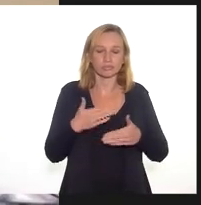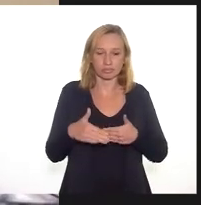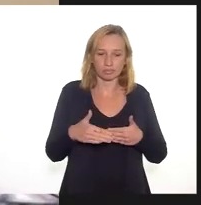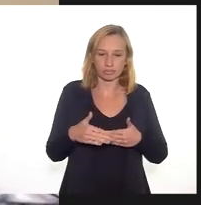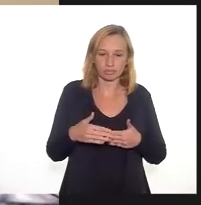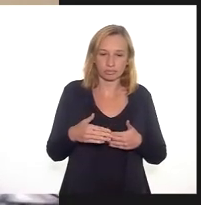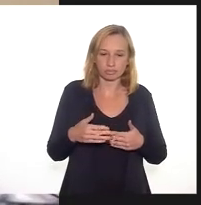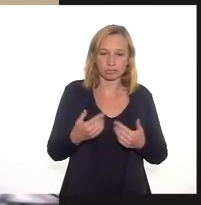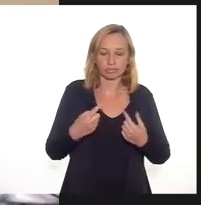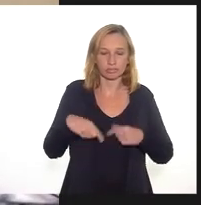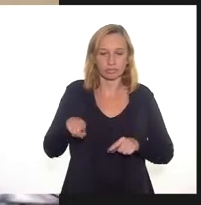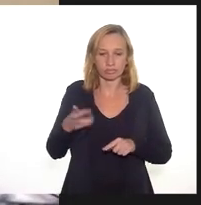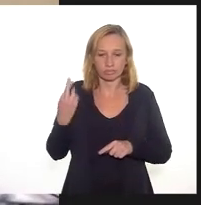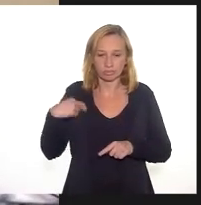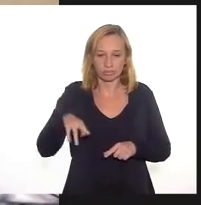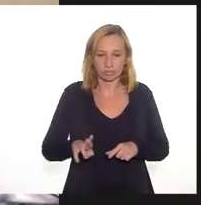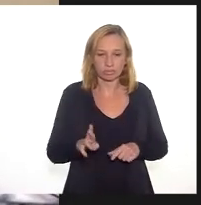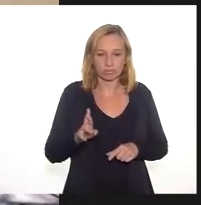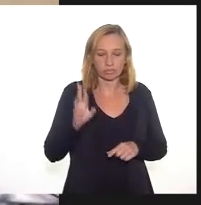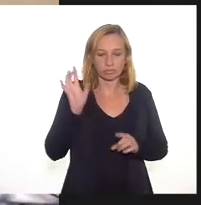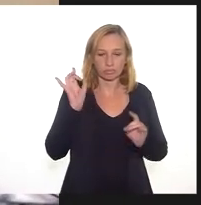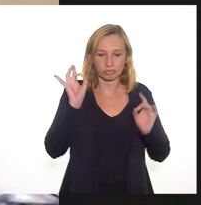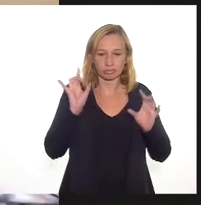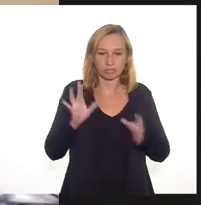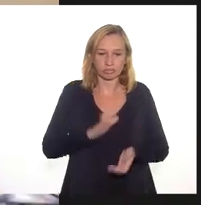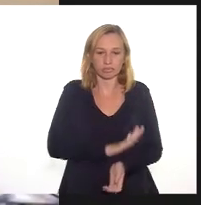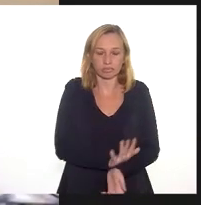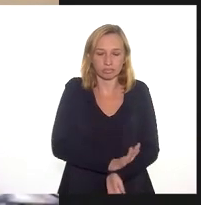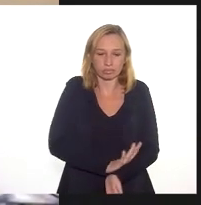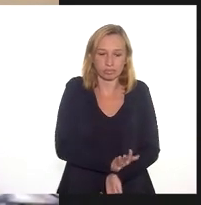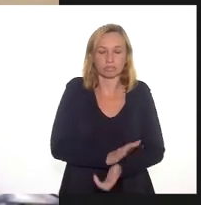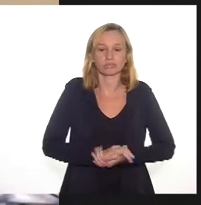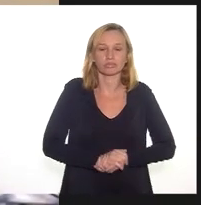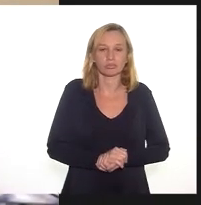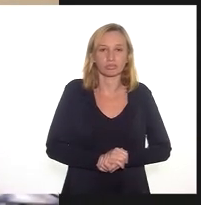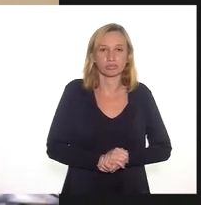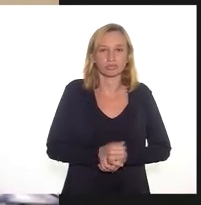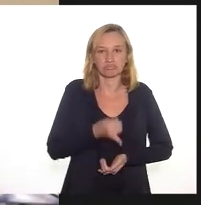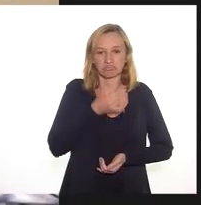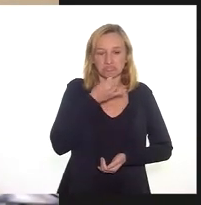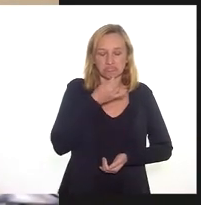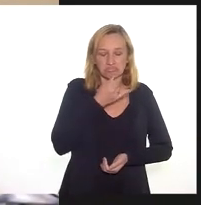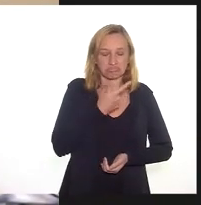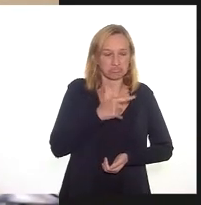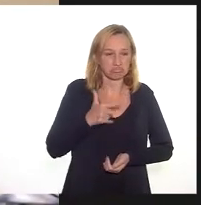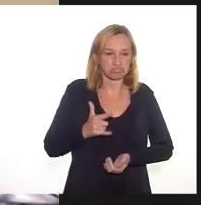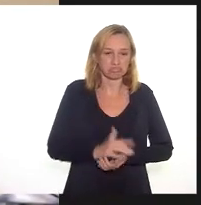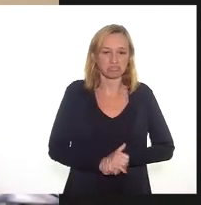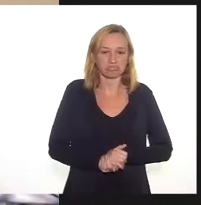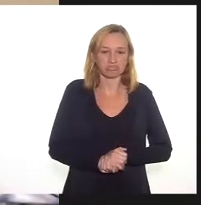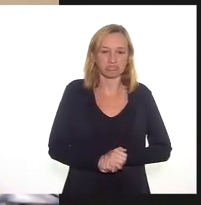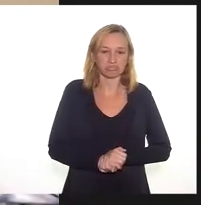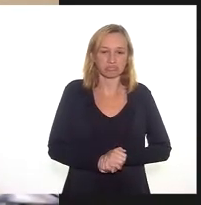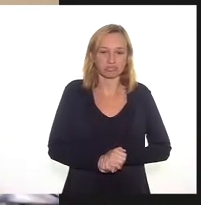em especial com relação ao racismo religioso. Infelizmente, não há